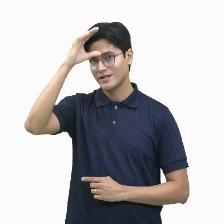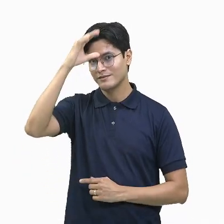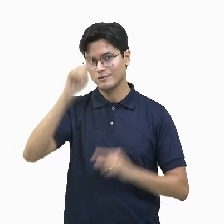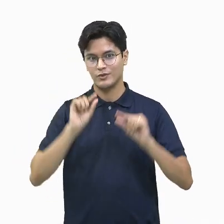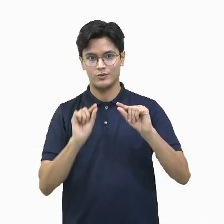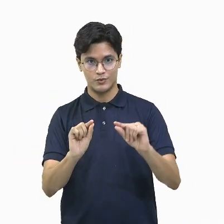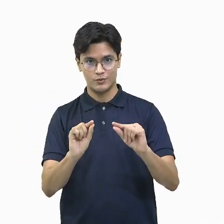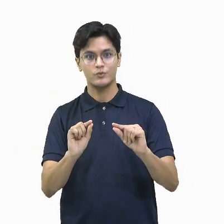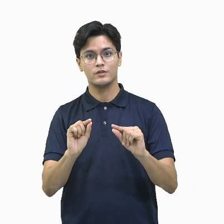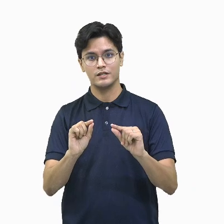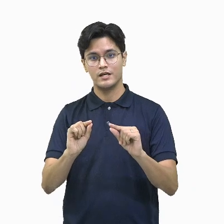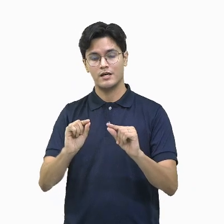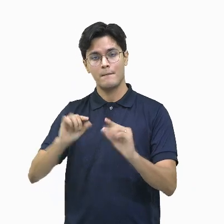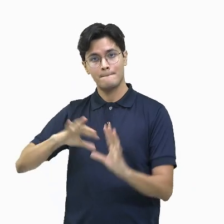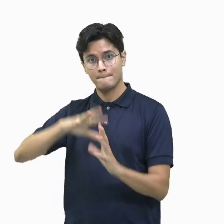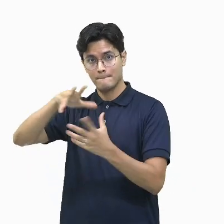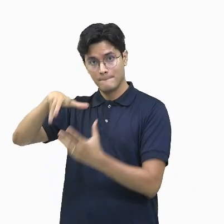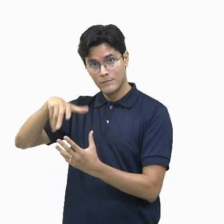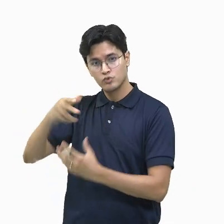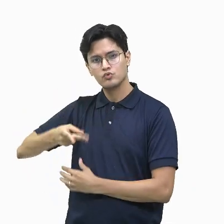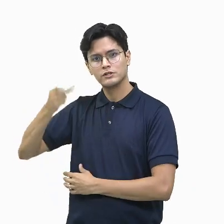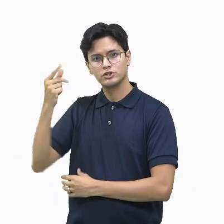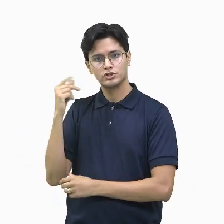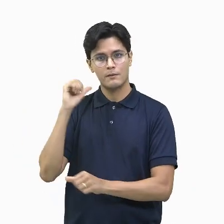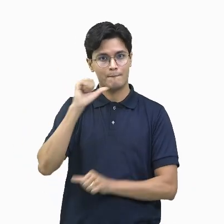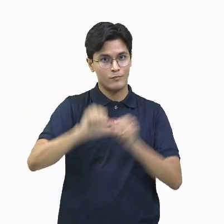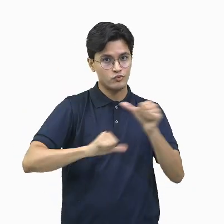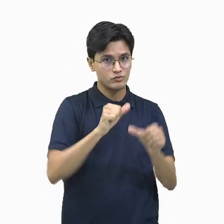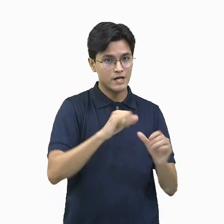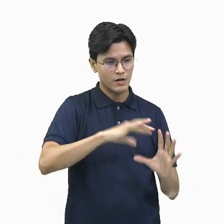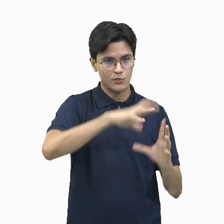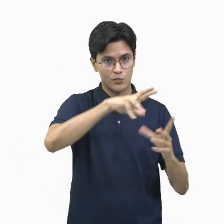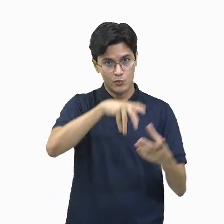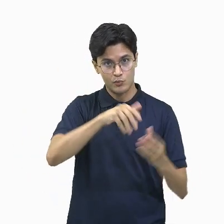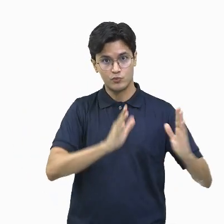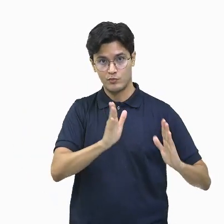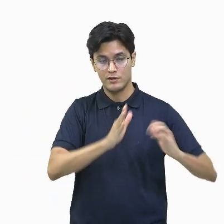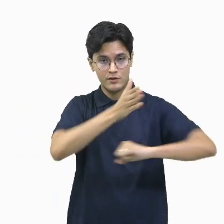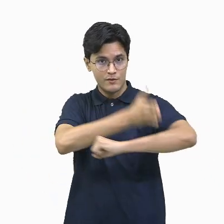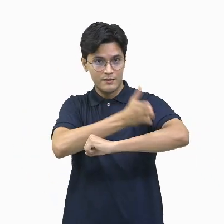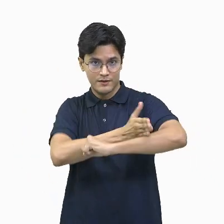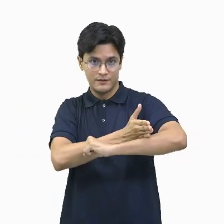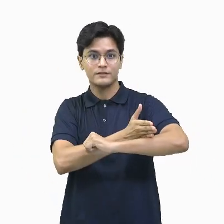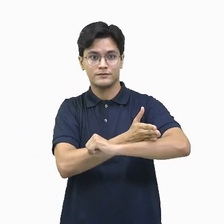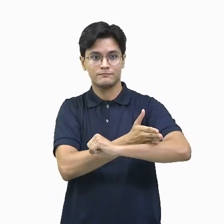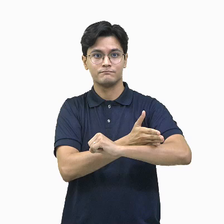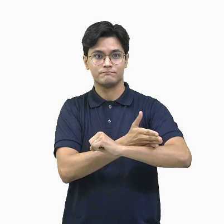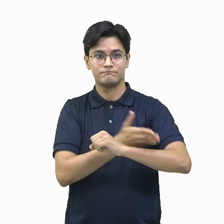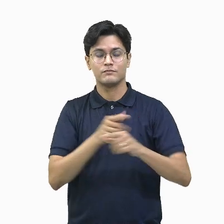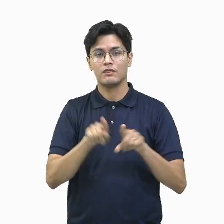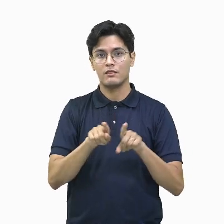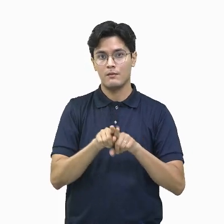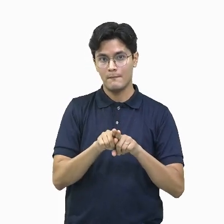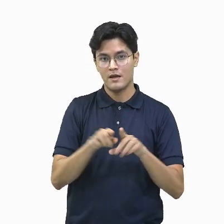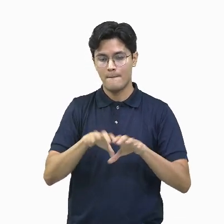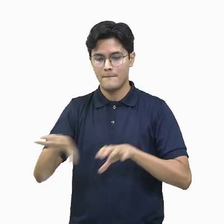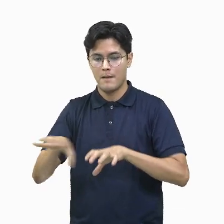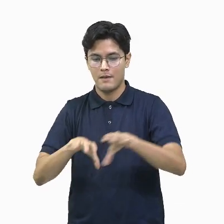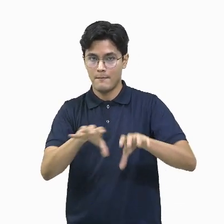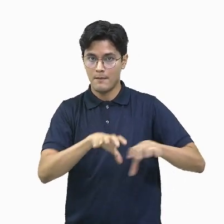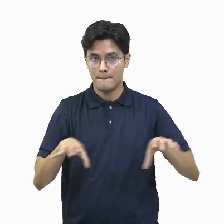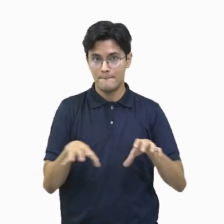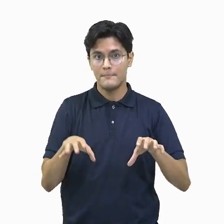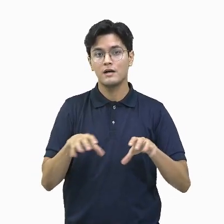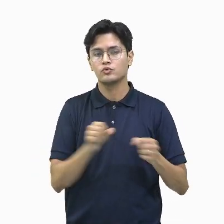do mundo antigo para o mundo medieval, a fragmentação do poder político na